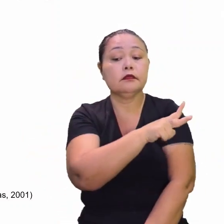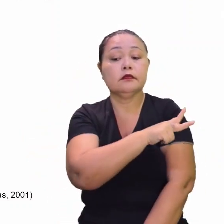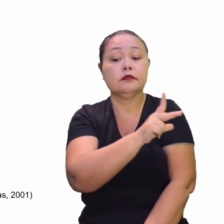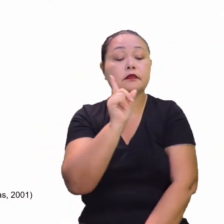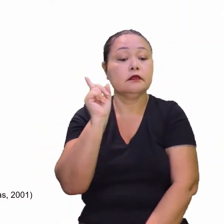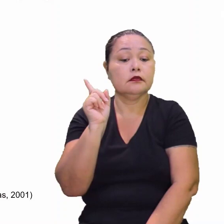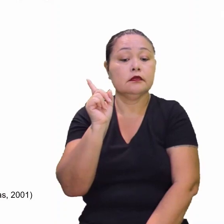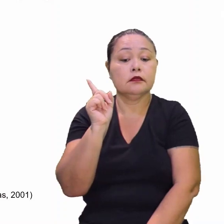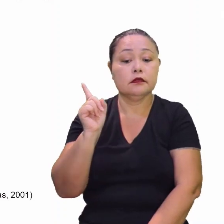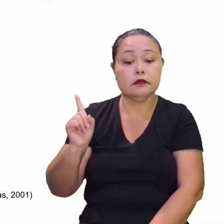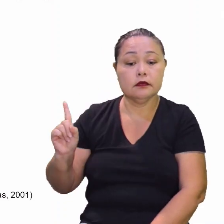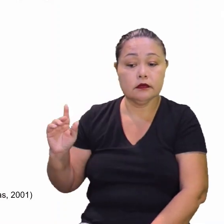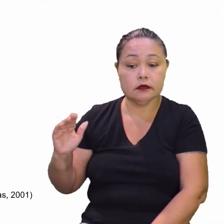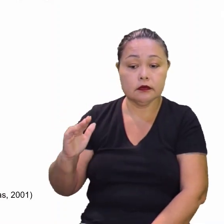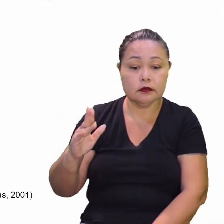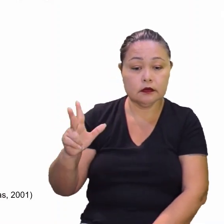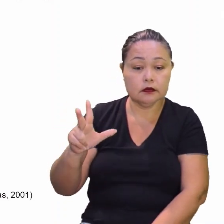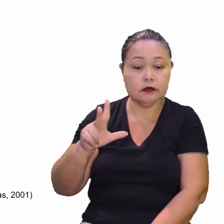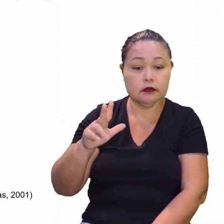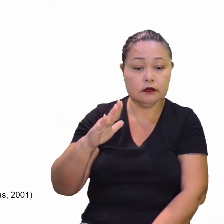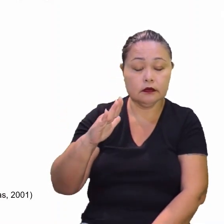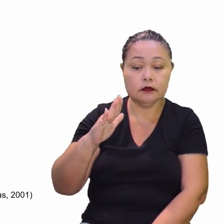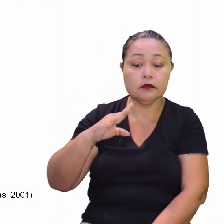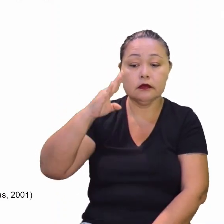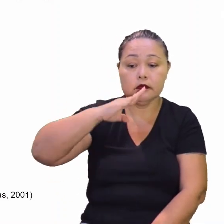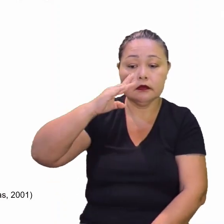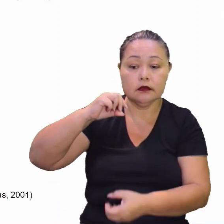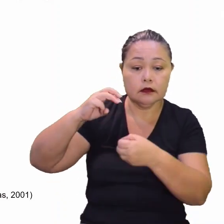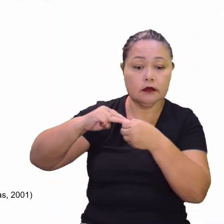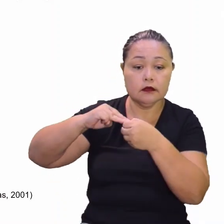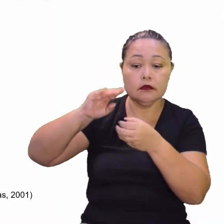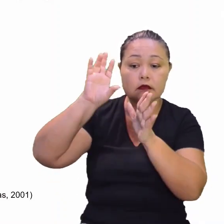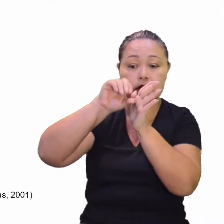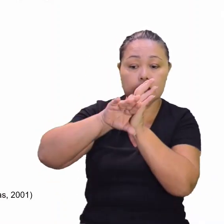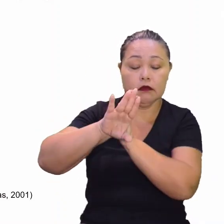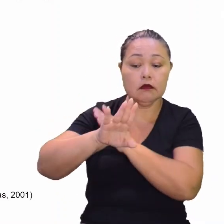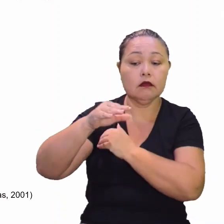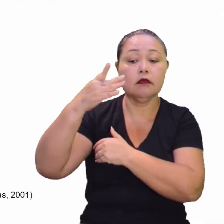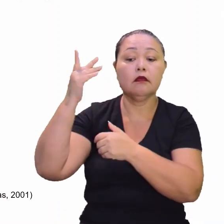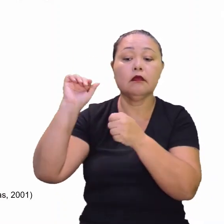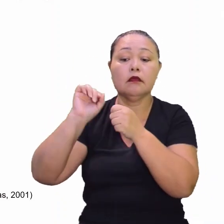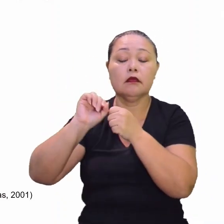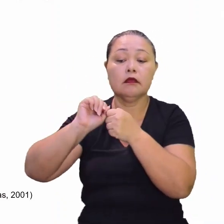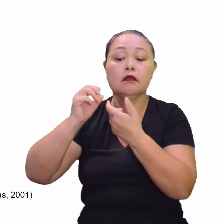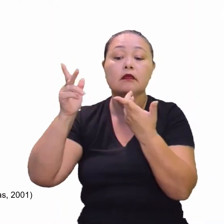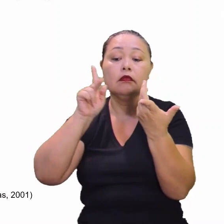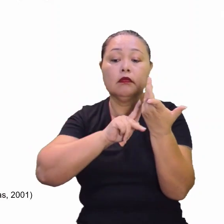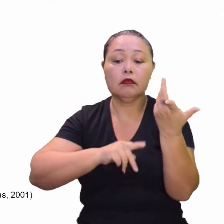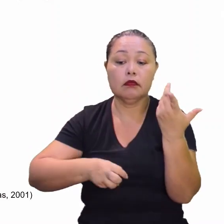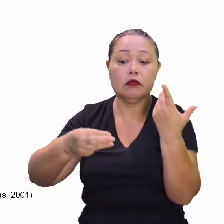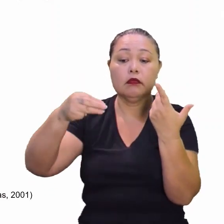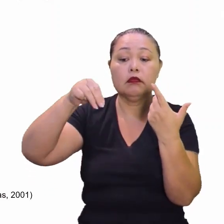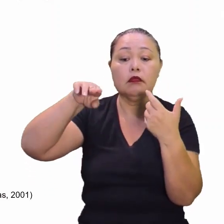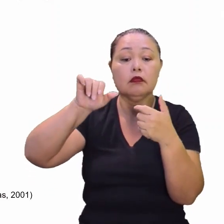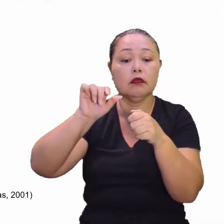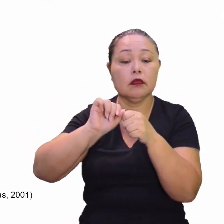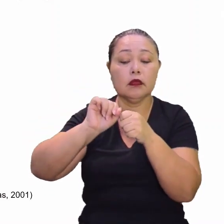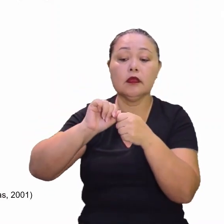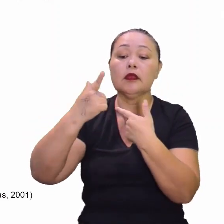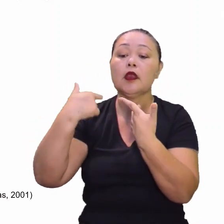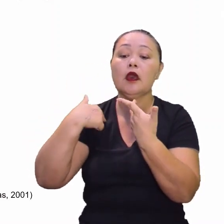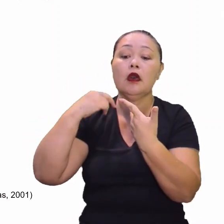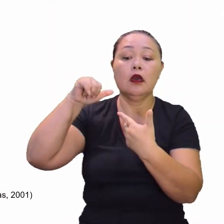Vilhena, chega, vai passando, Pimenta Buena, Cacoal, Presidente Médici, e assim vai. Hoje Paraná,